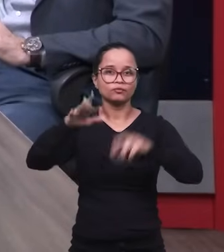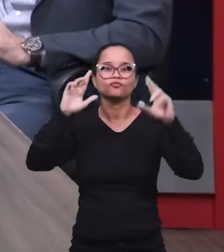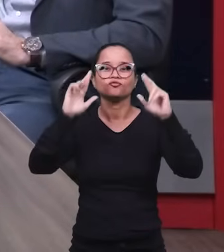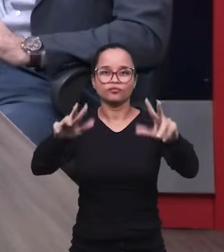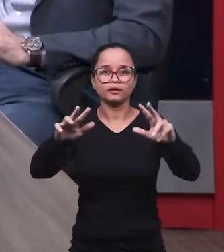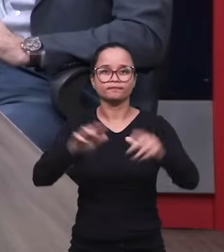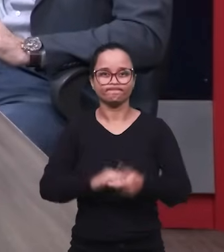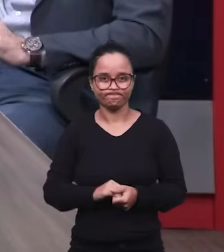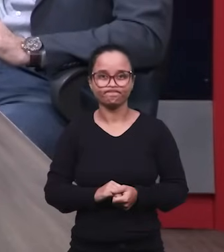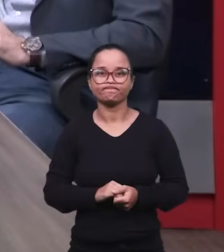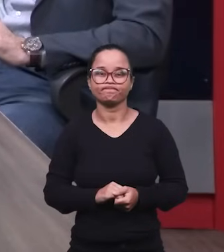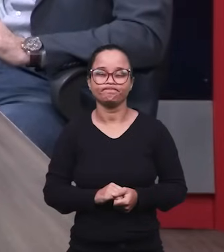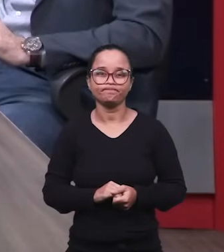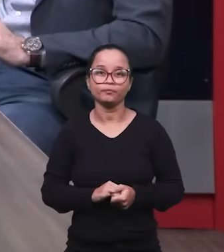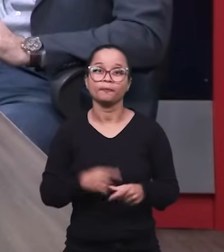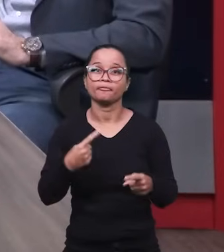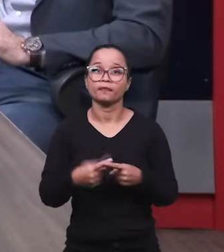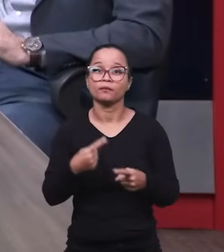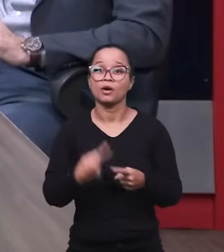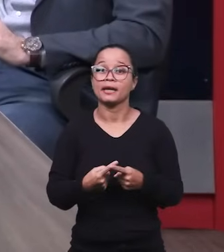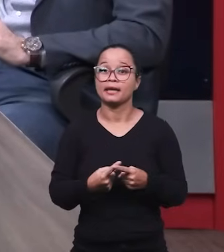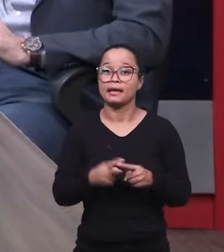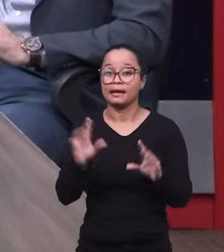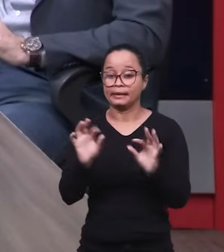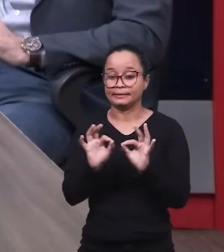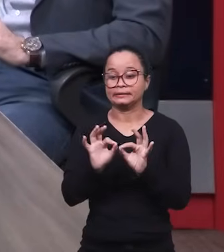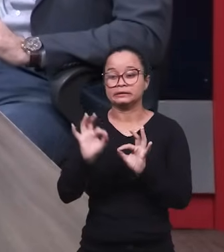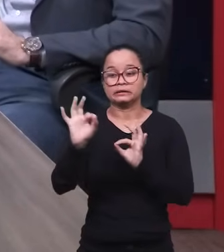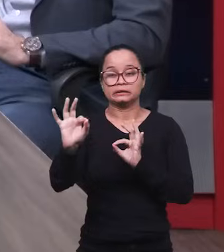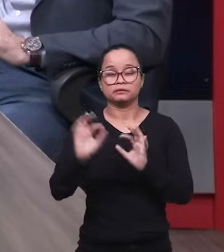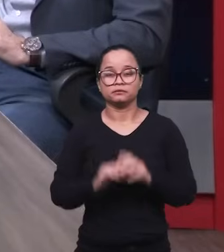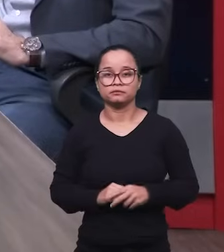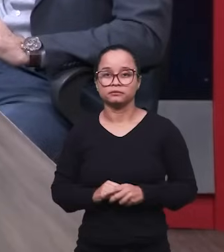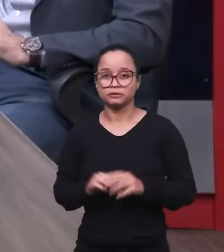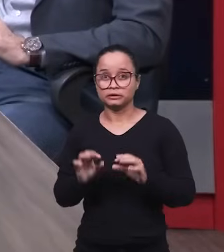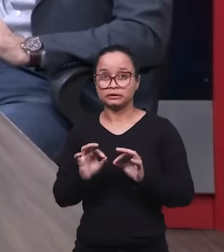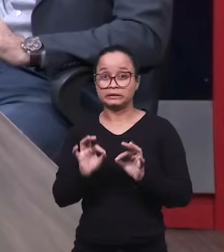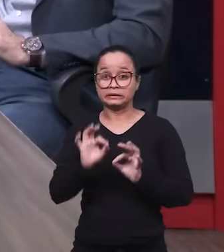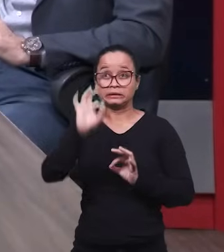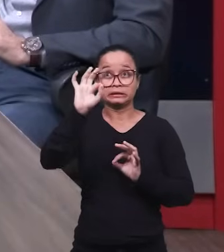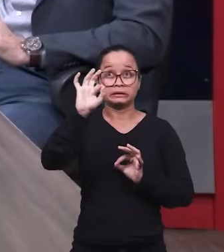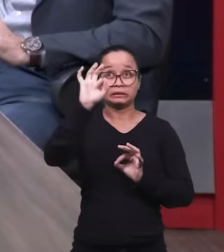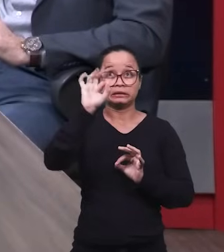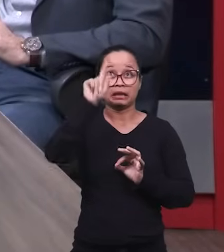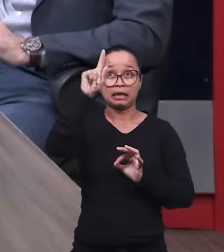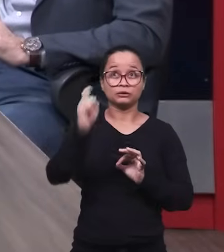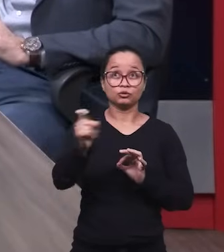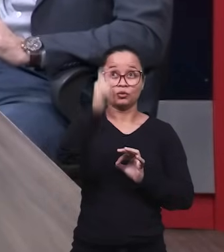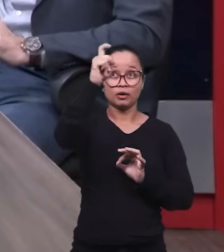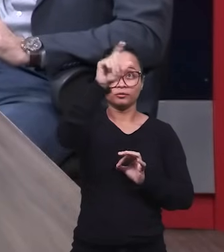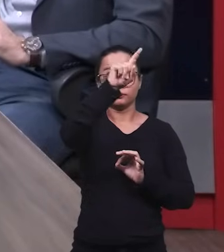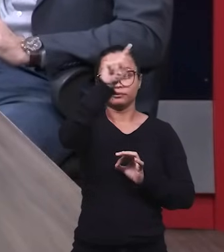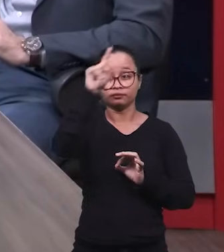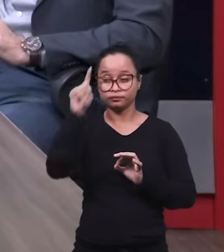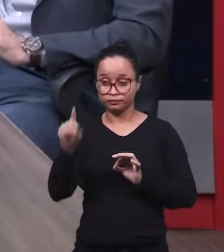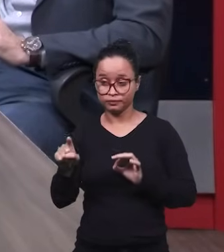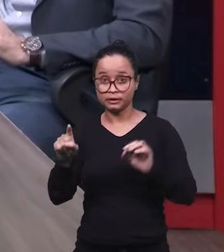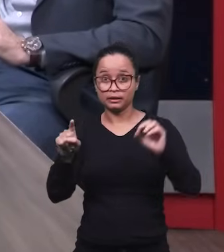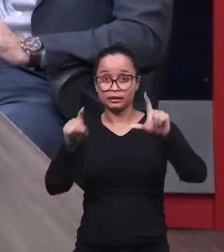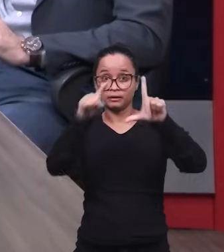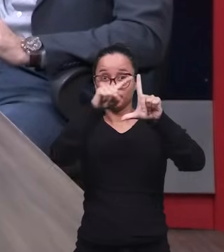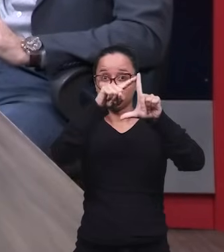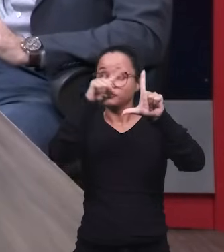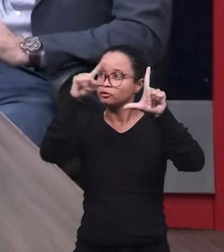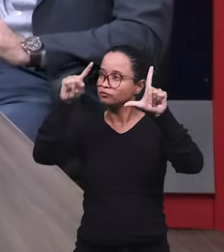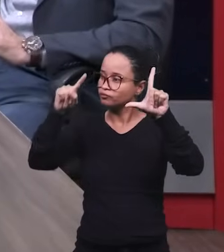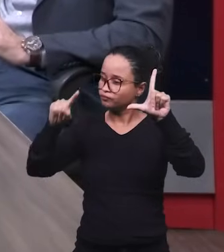aí. Porque a distância ali entre o objeto que está lá no alto chegar aqui embaixo, sim, na parábola é